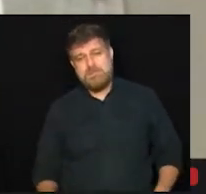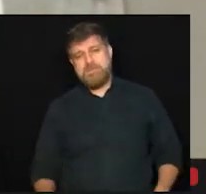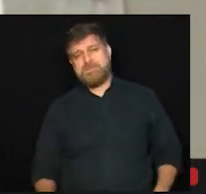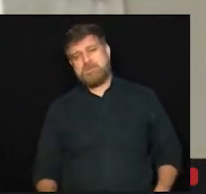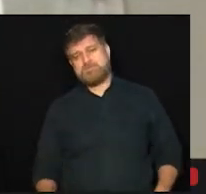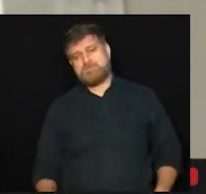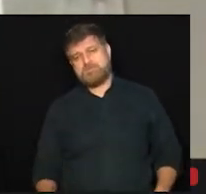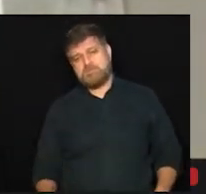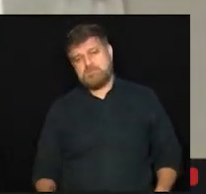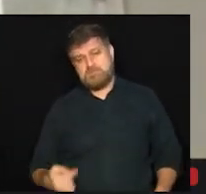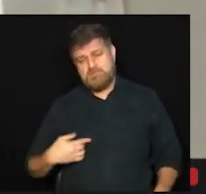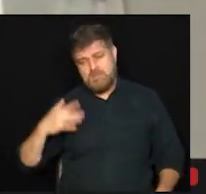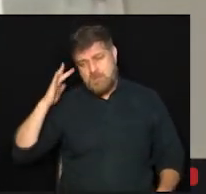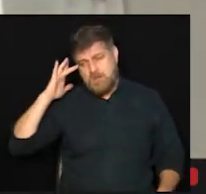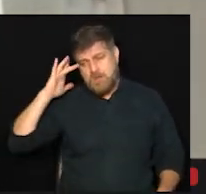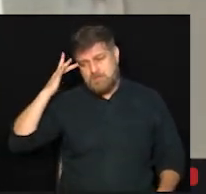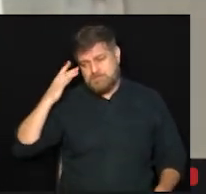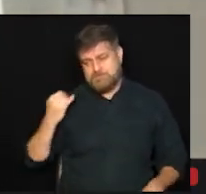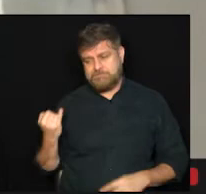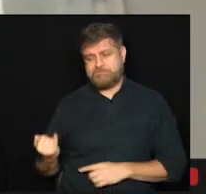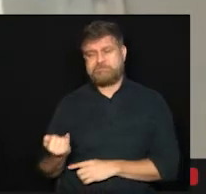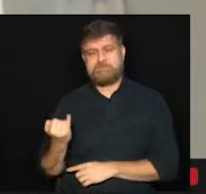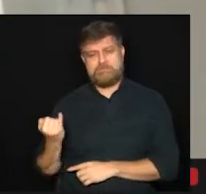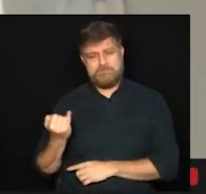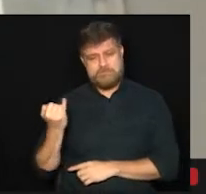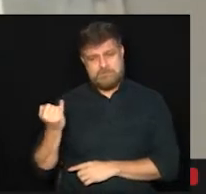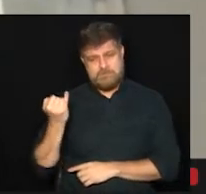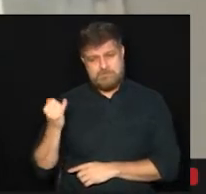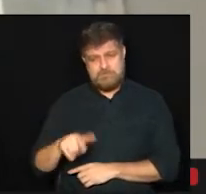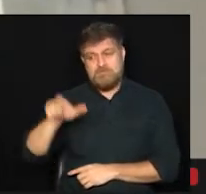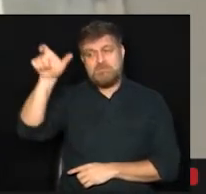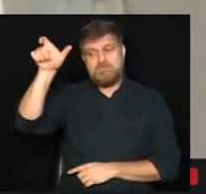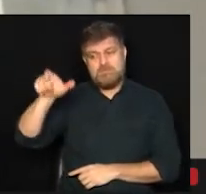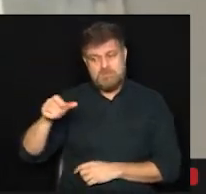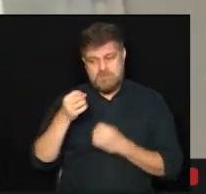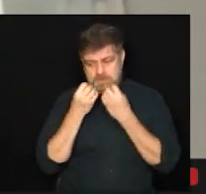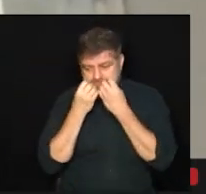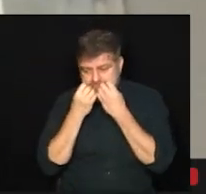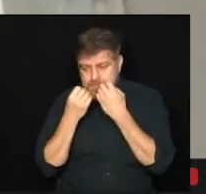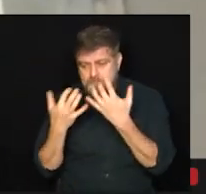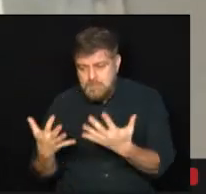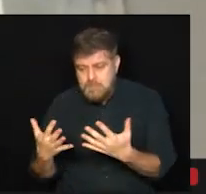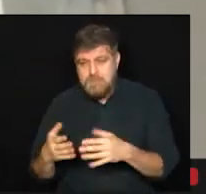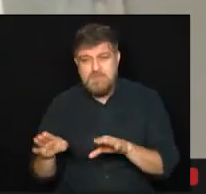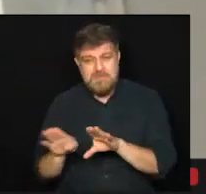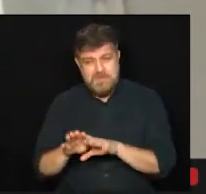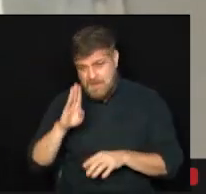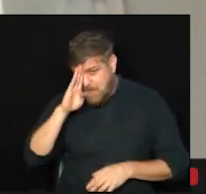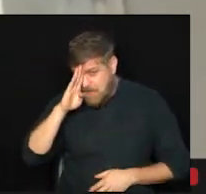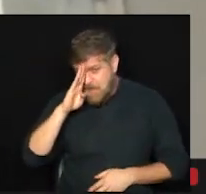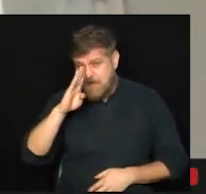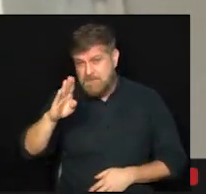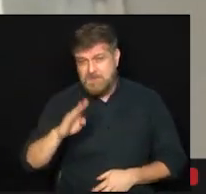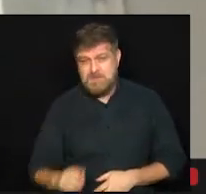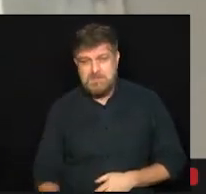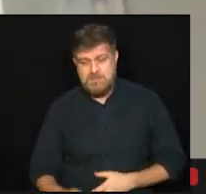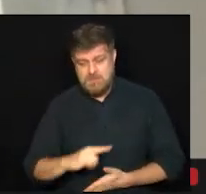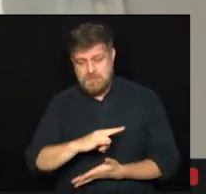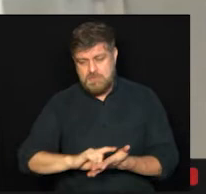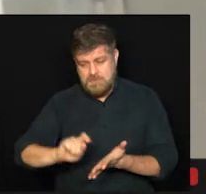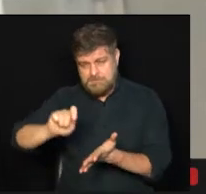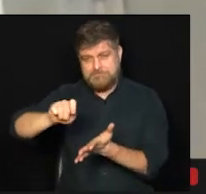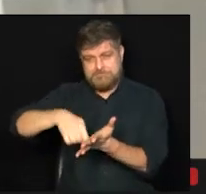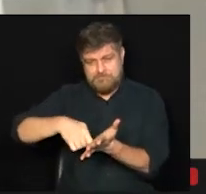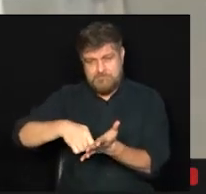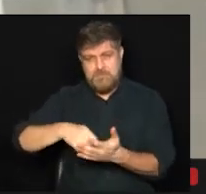eu acho de suma importância essa colocação que você colocou, principalmente da renovação, também principalmente